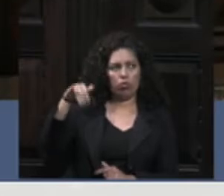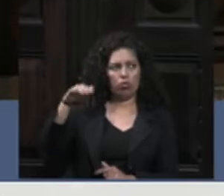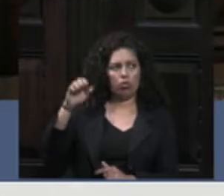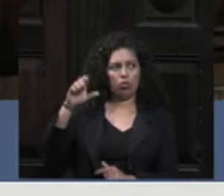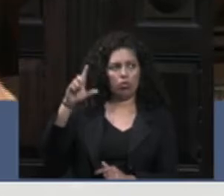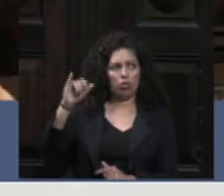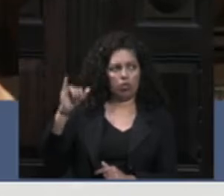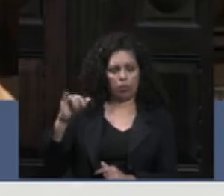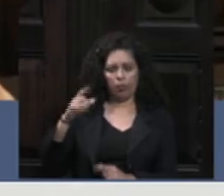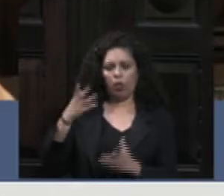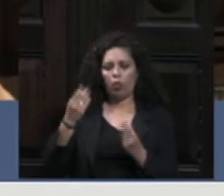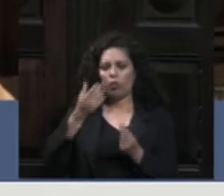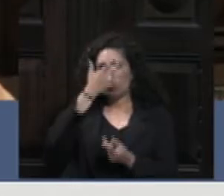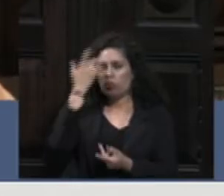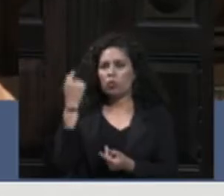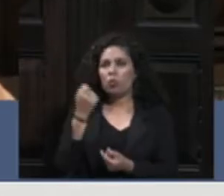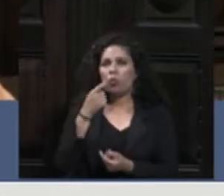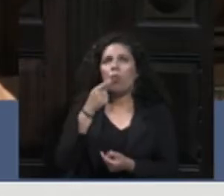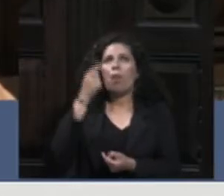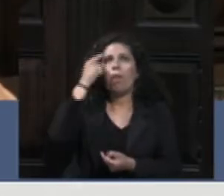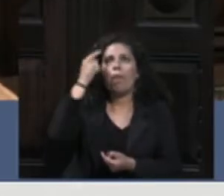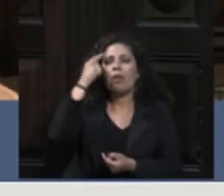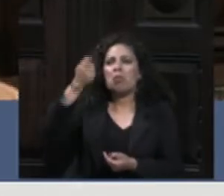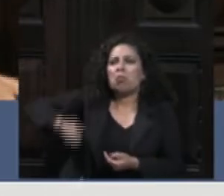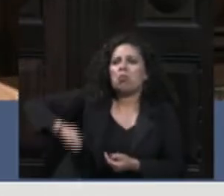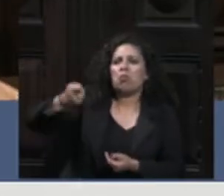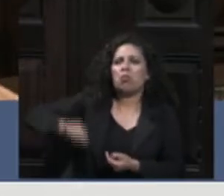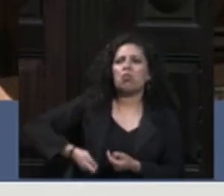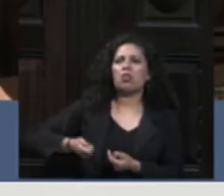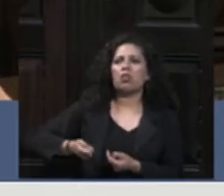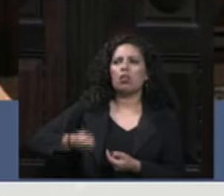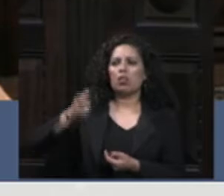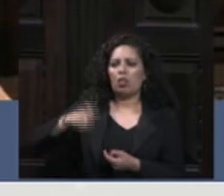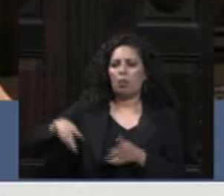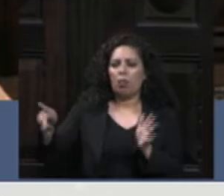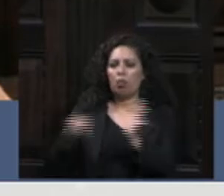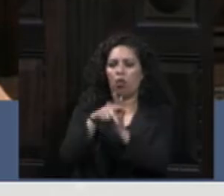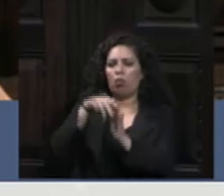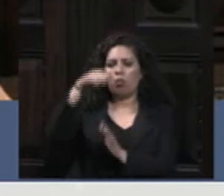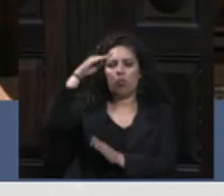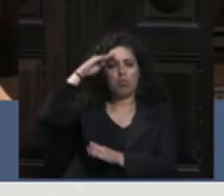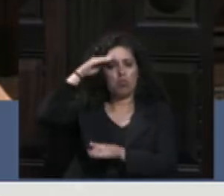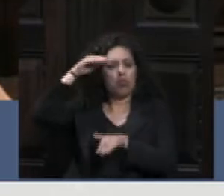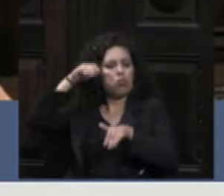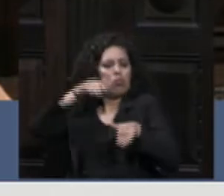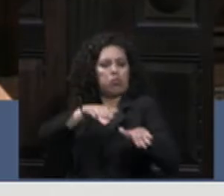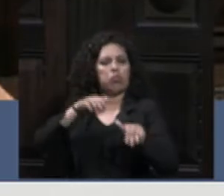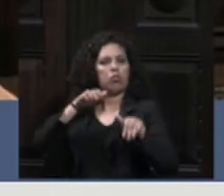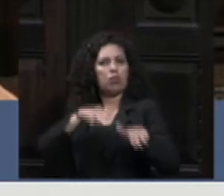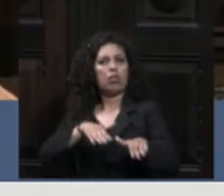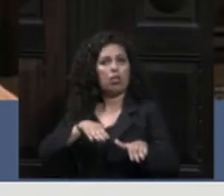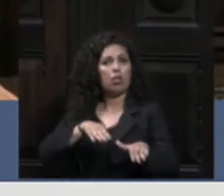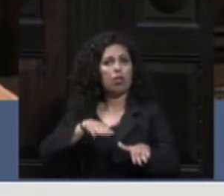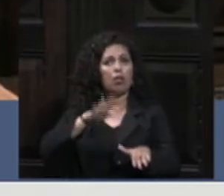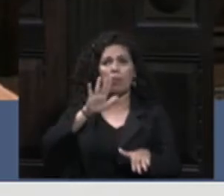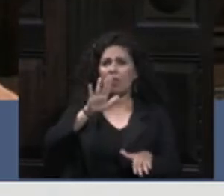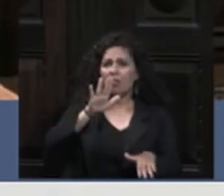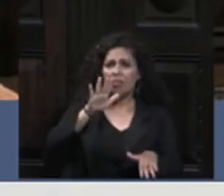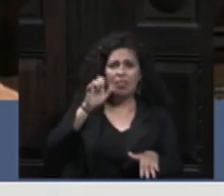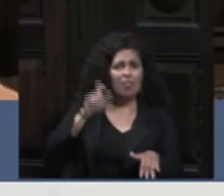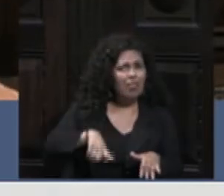que ditadura é sempre militar, e não é.